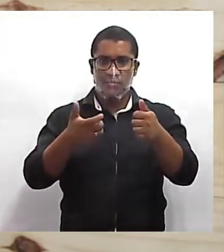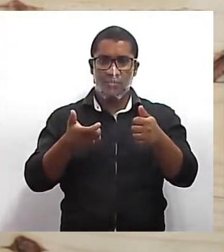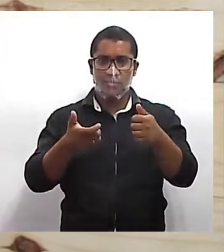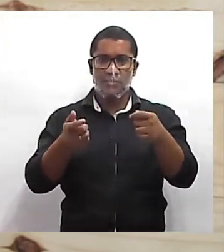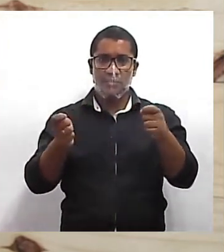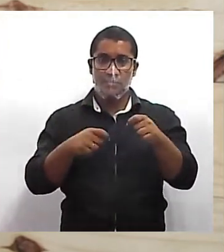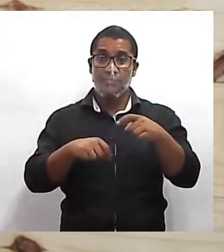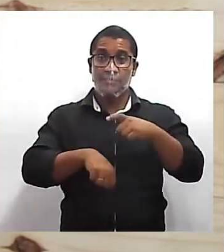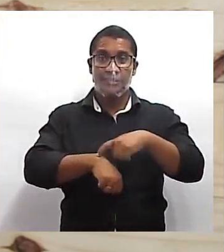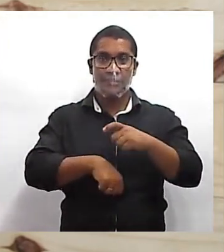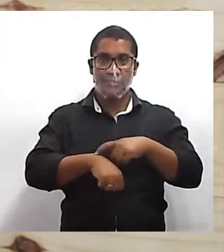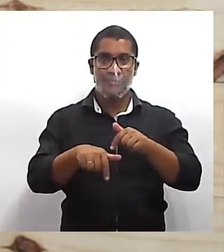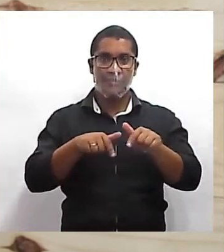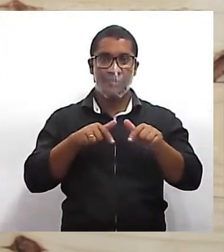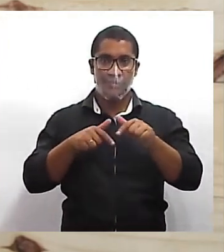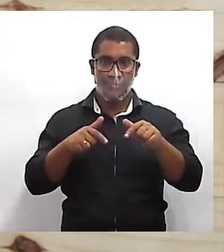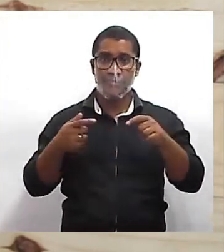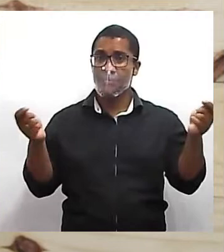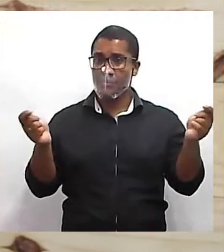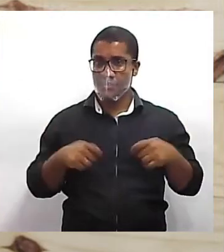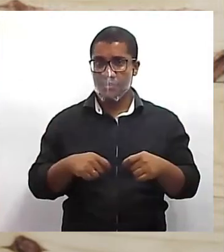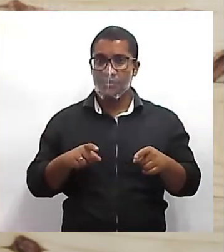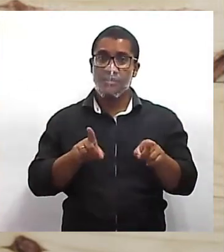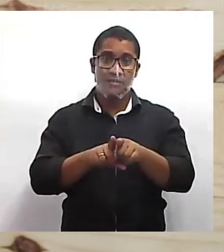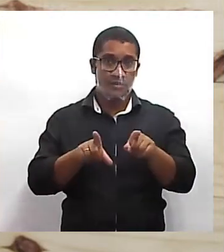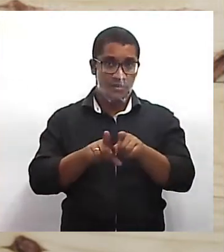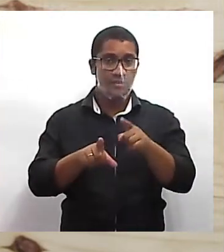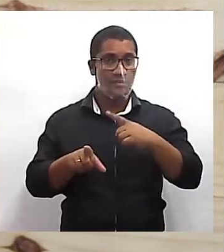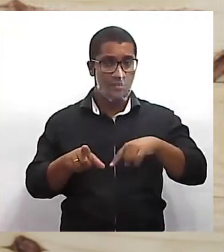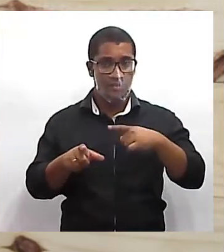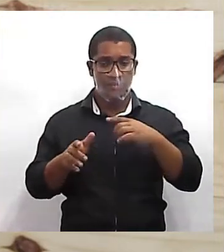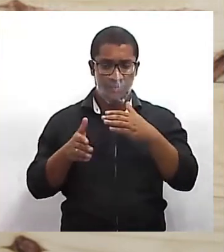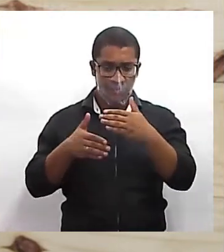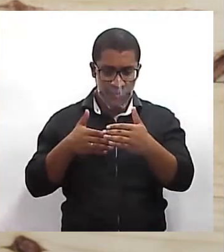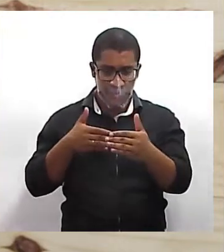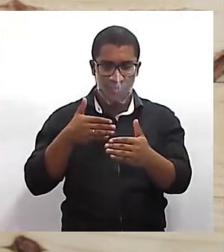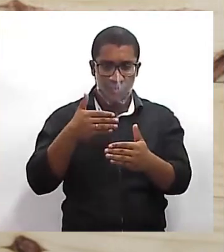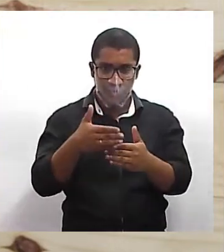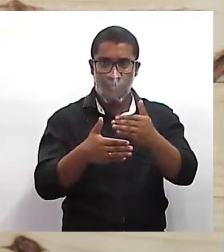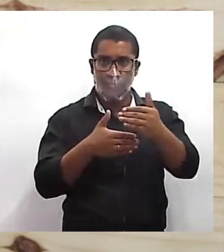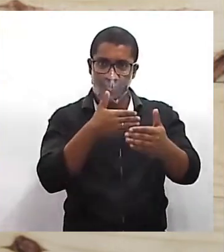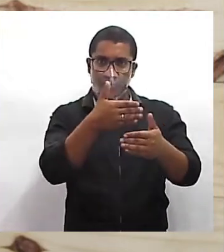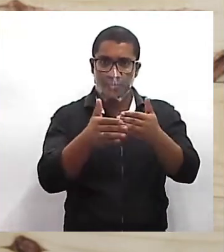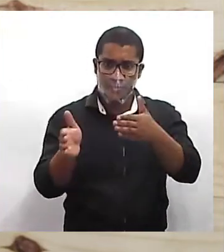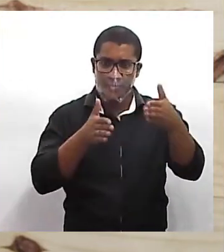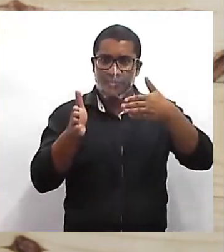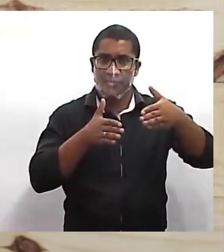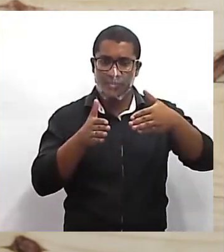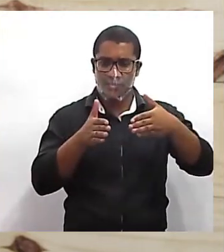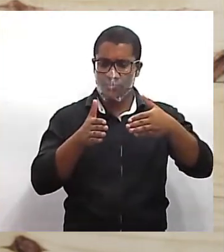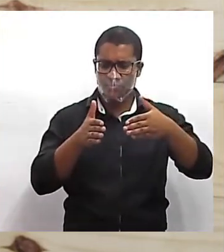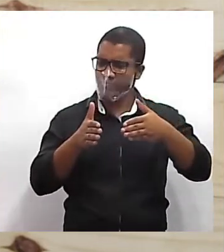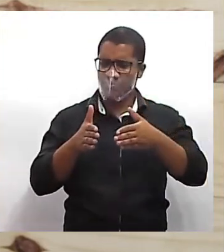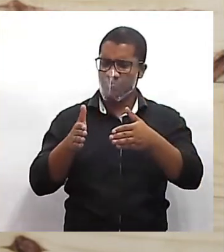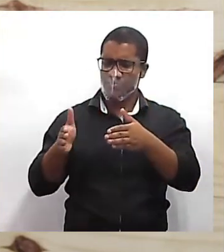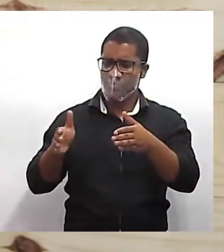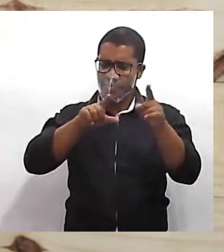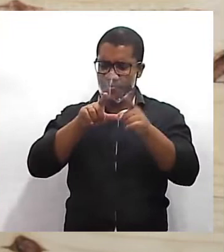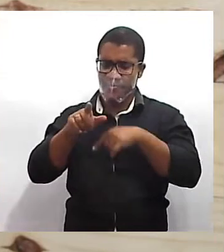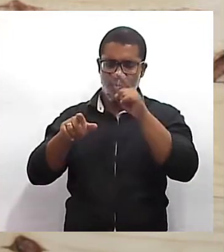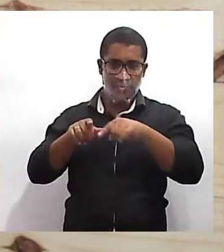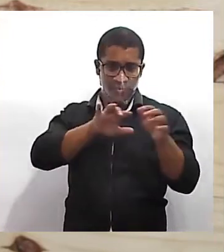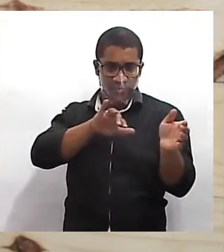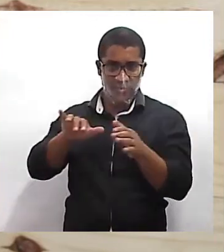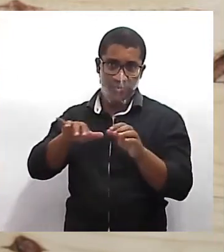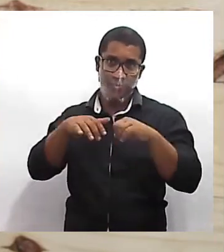do trabalho em geral, além de fazer com que algumas etapas dos processos produtivos sejam eliminadas, né, ou sejam feitas